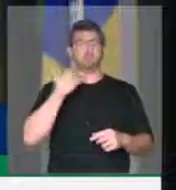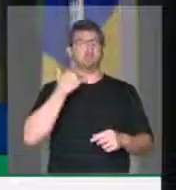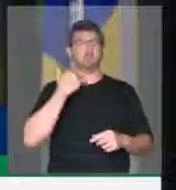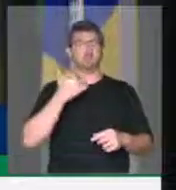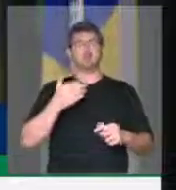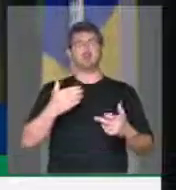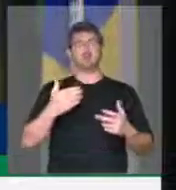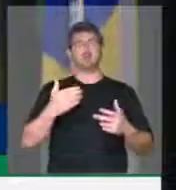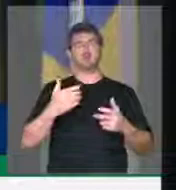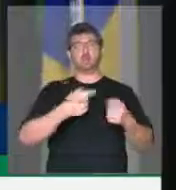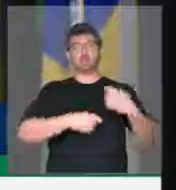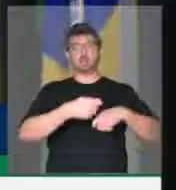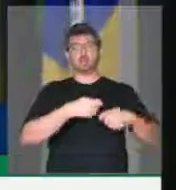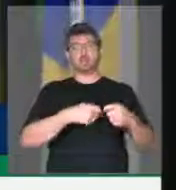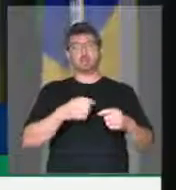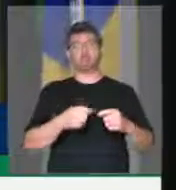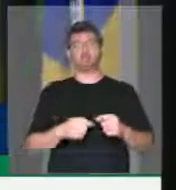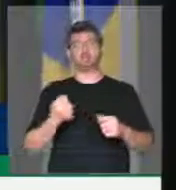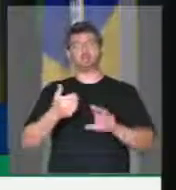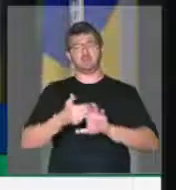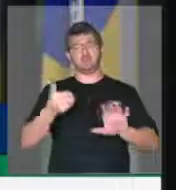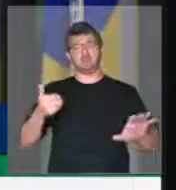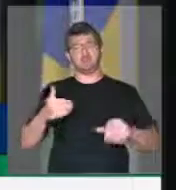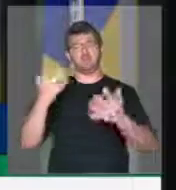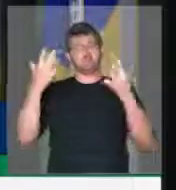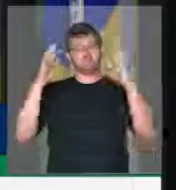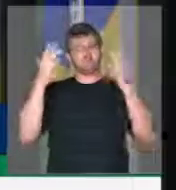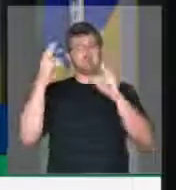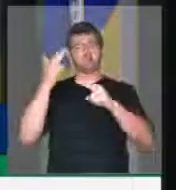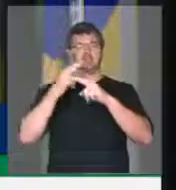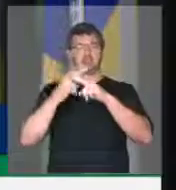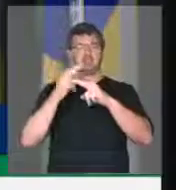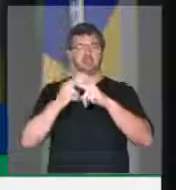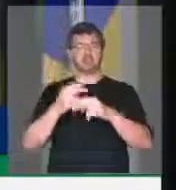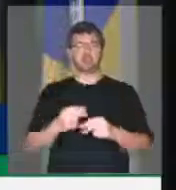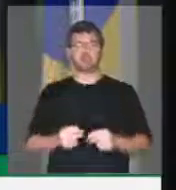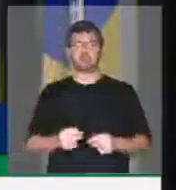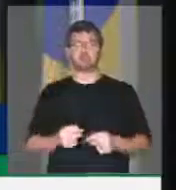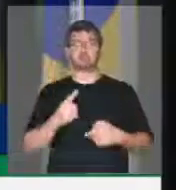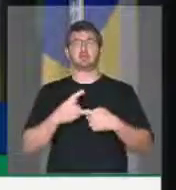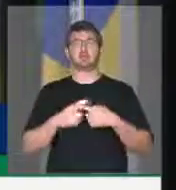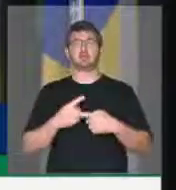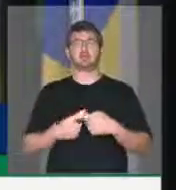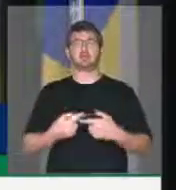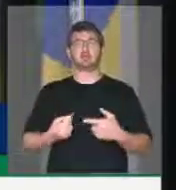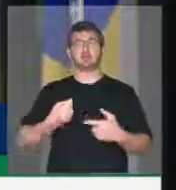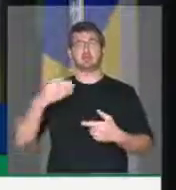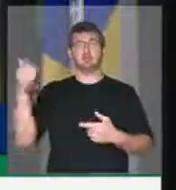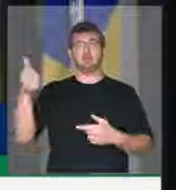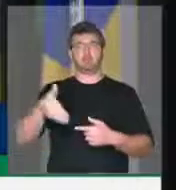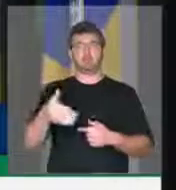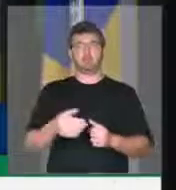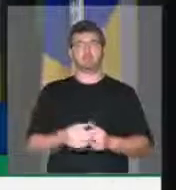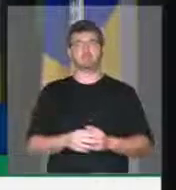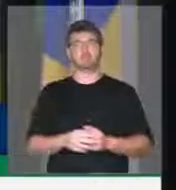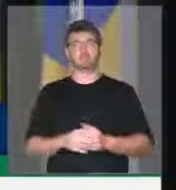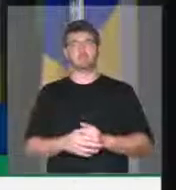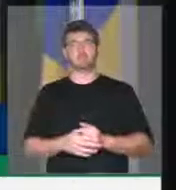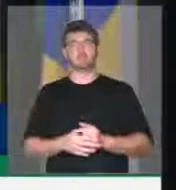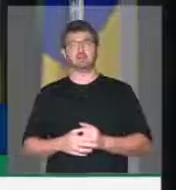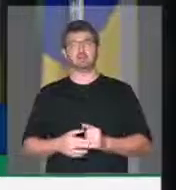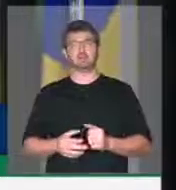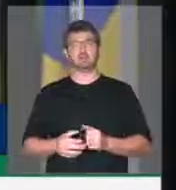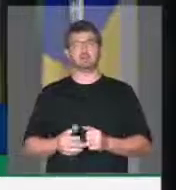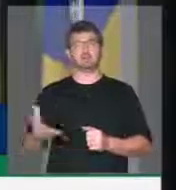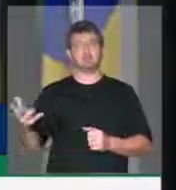comerciais desse país. Quero aqui parabenizar a Caixa pela presença da sua vice-presidente de governo, que é uma